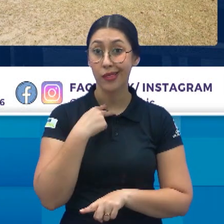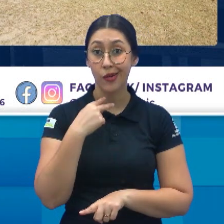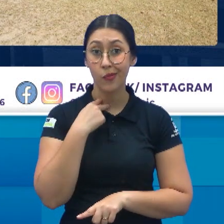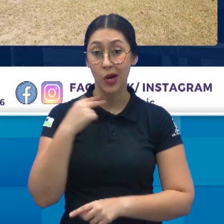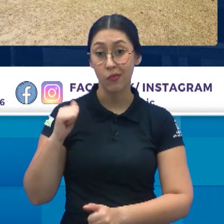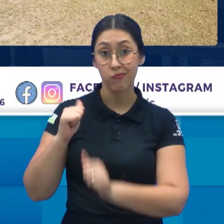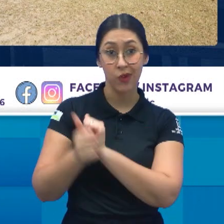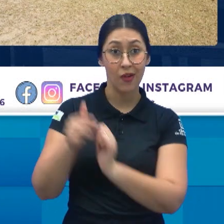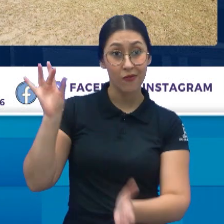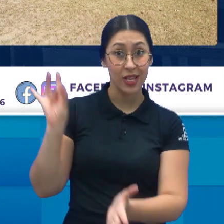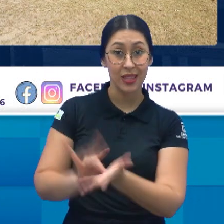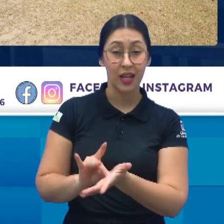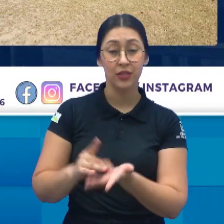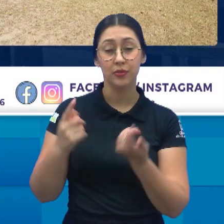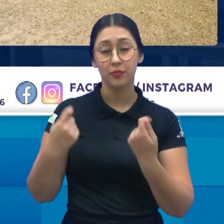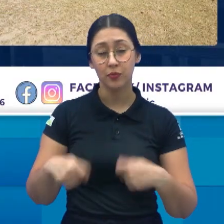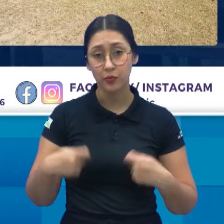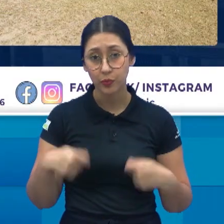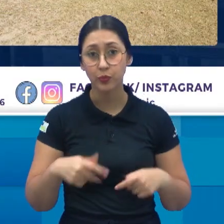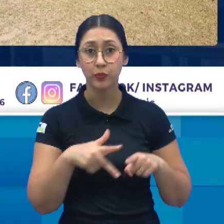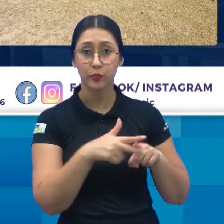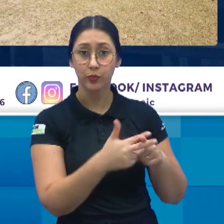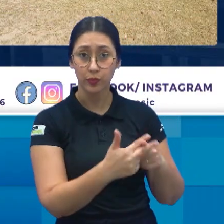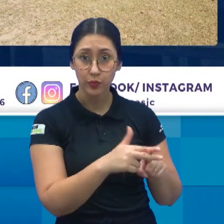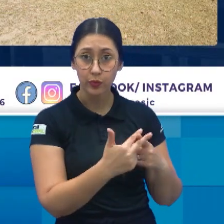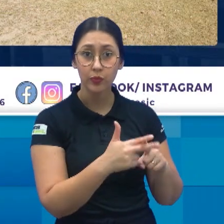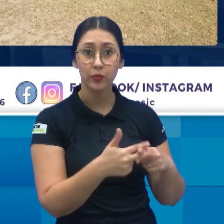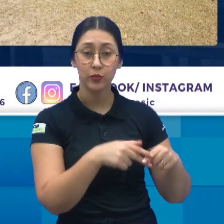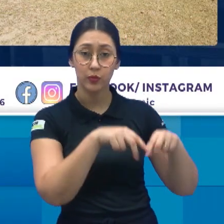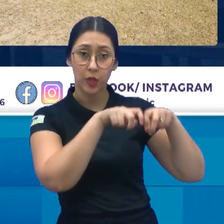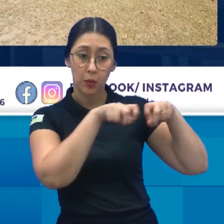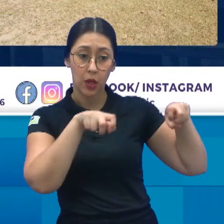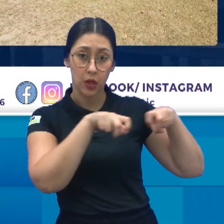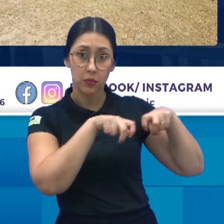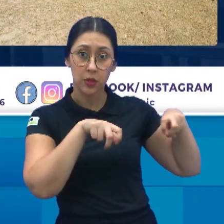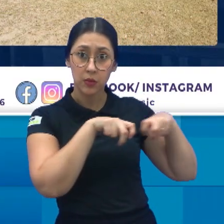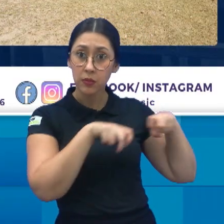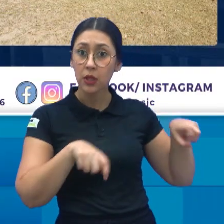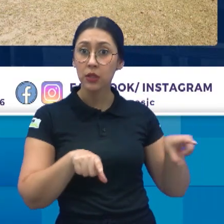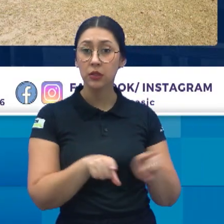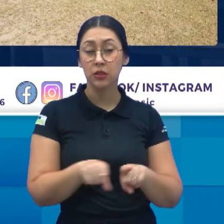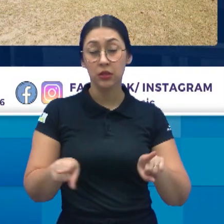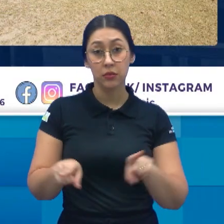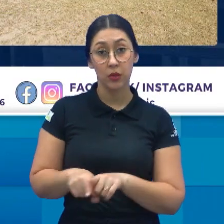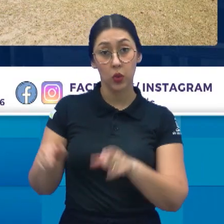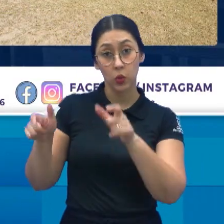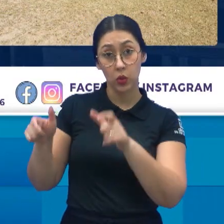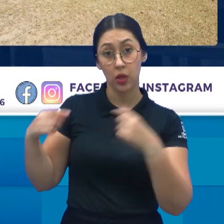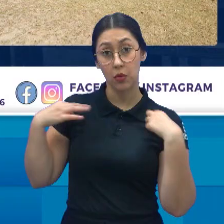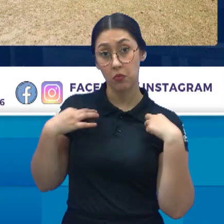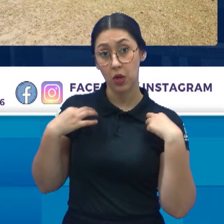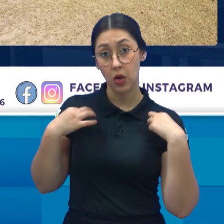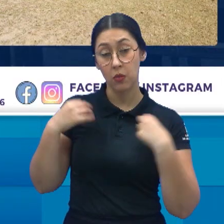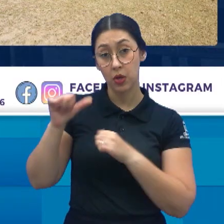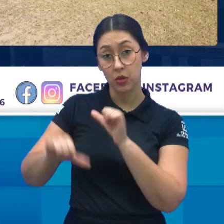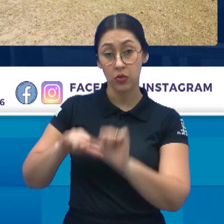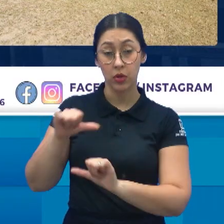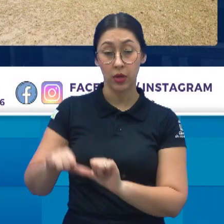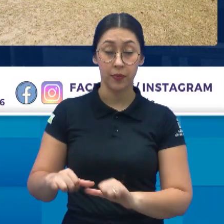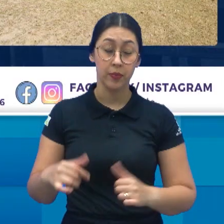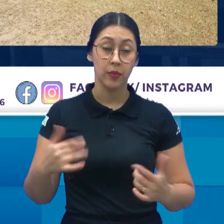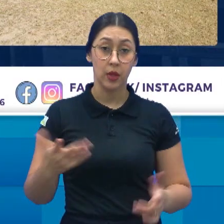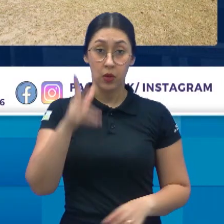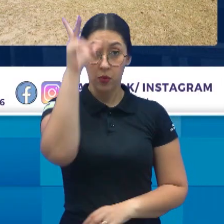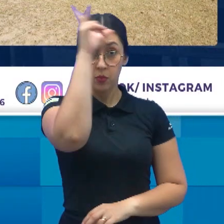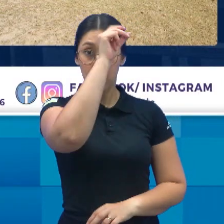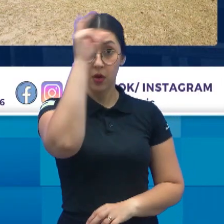falta de manutenção, falta de alambrado, de vestiário. E aí o prefeito esteve lá. Os meninos pediram para o prefeito